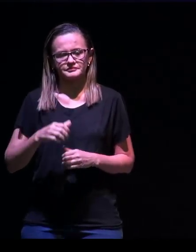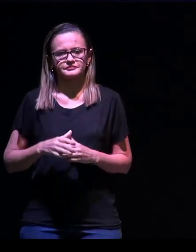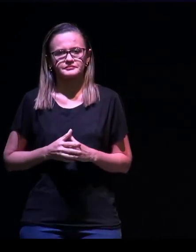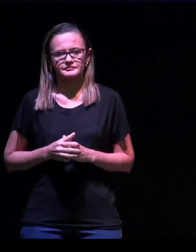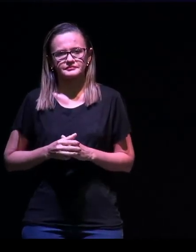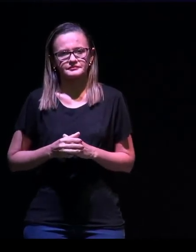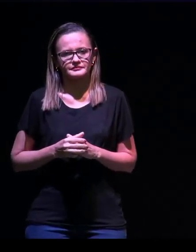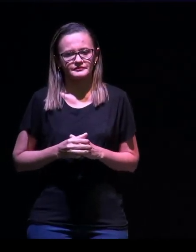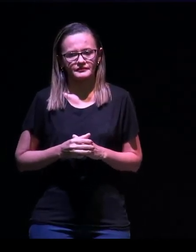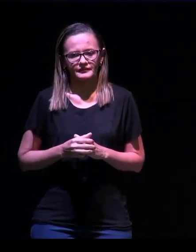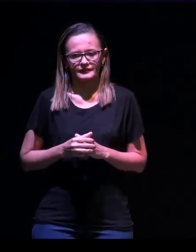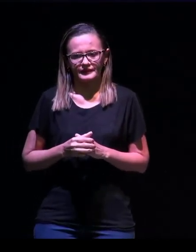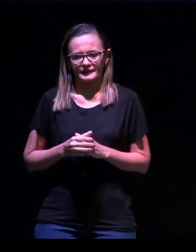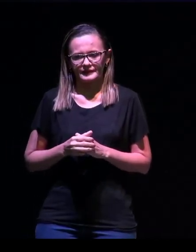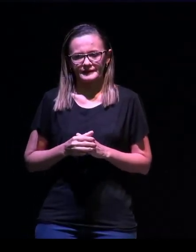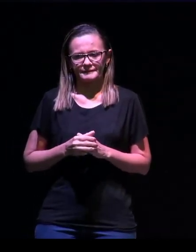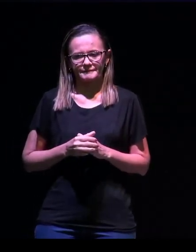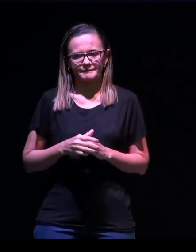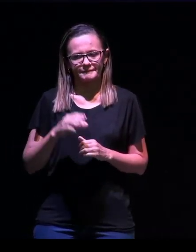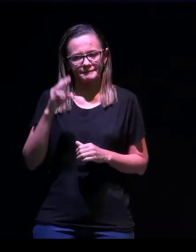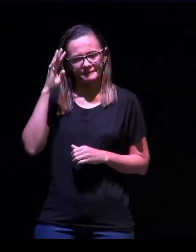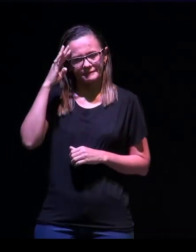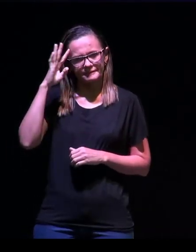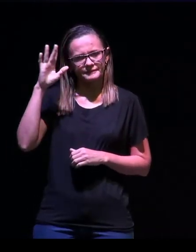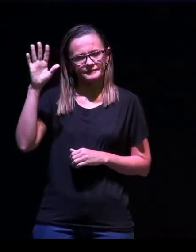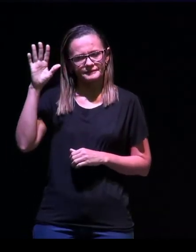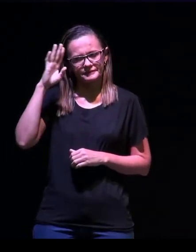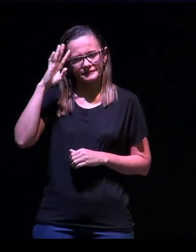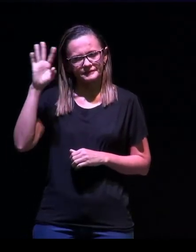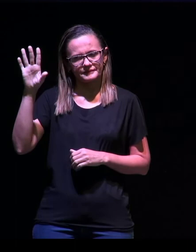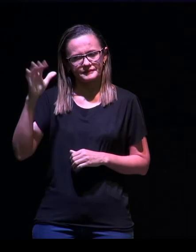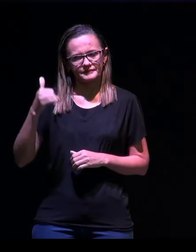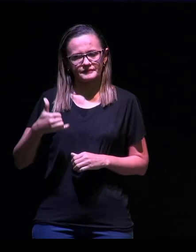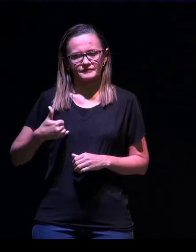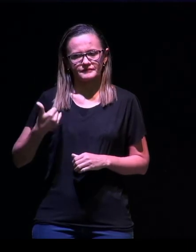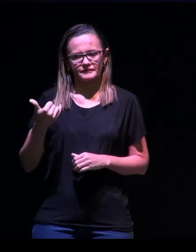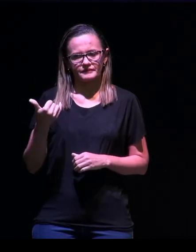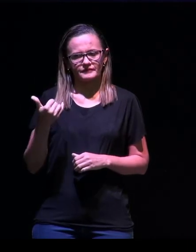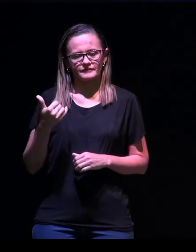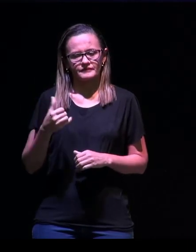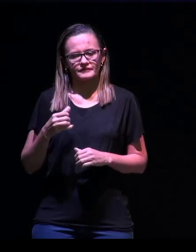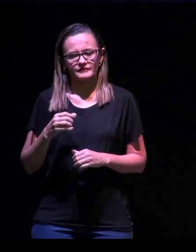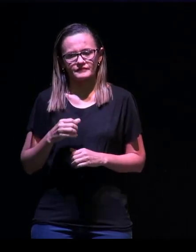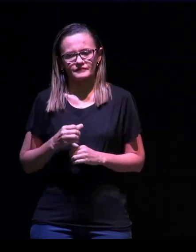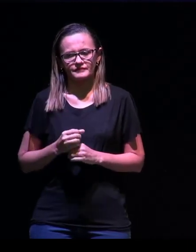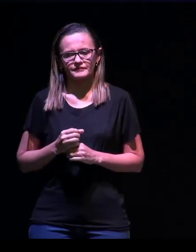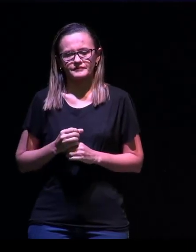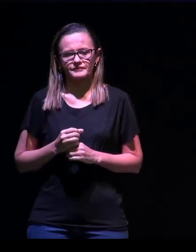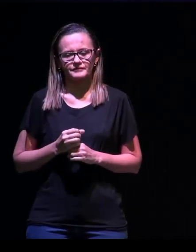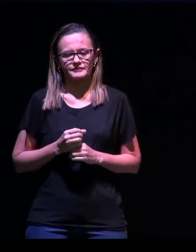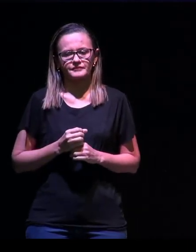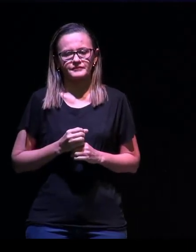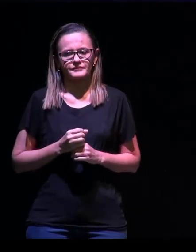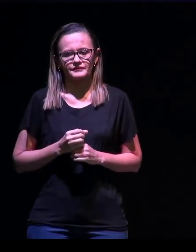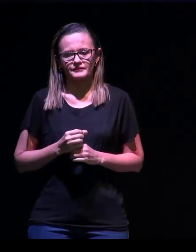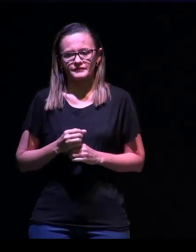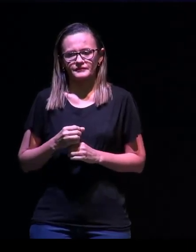que é 80. Vamos pelo mais. Então dá em